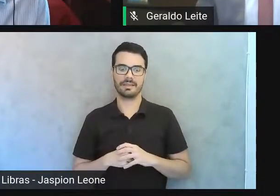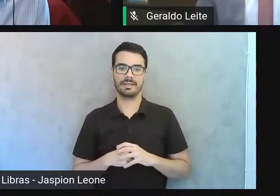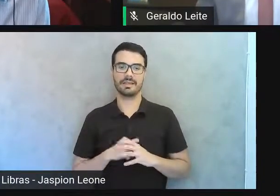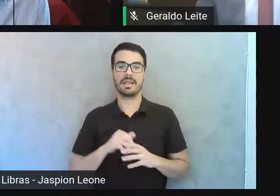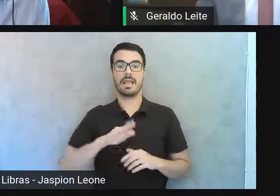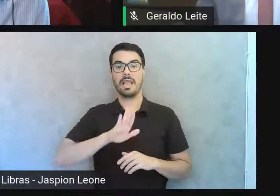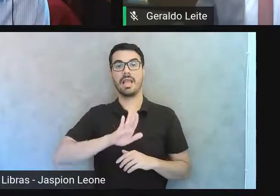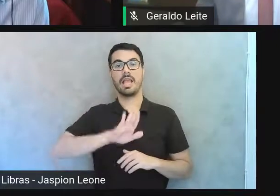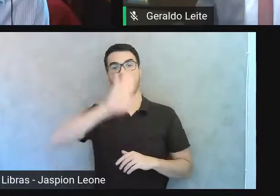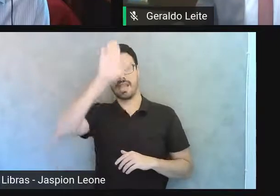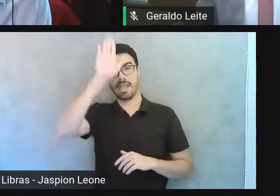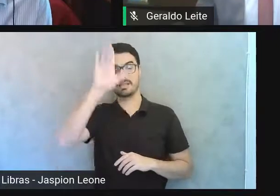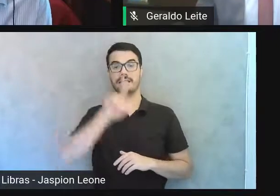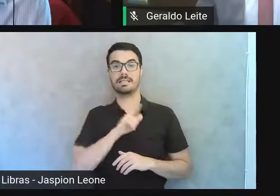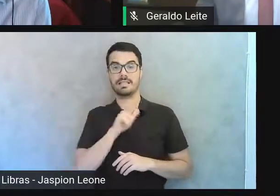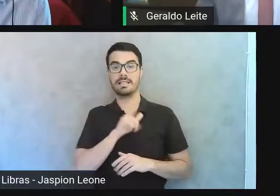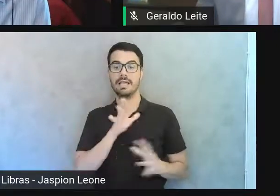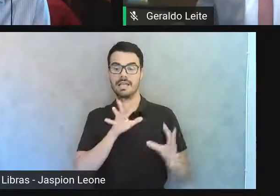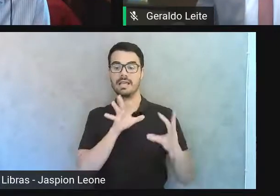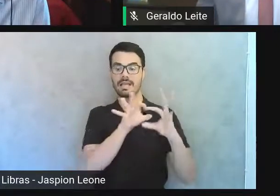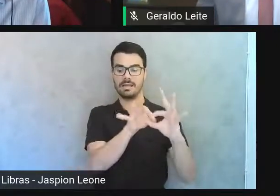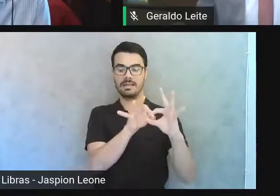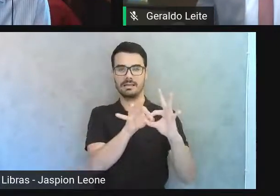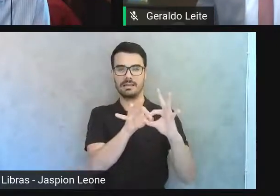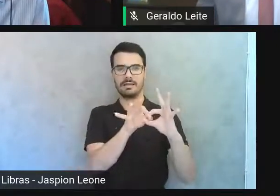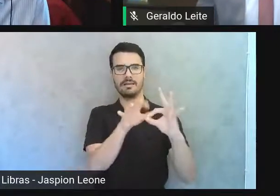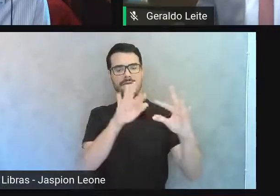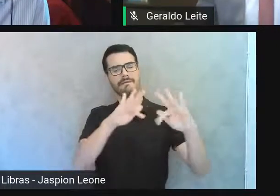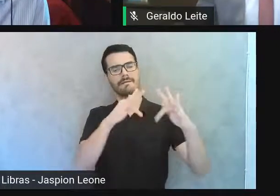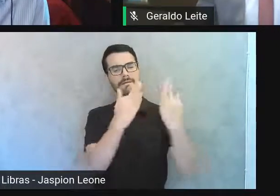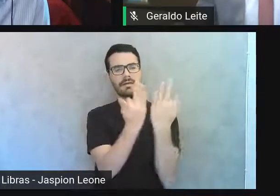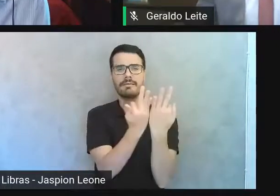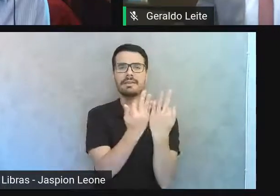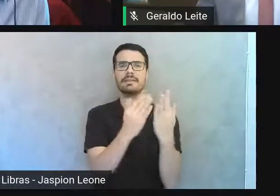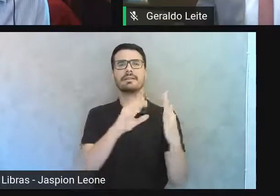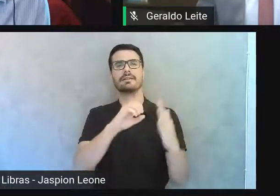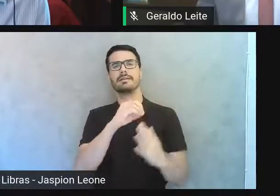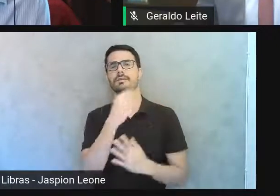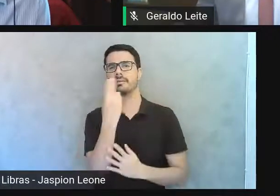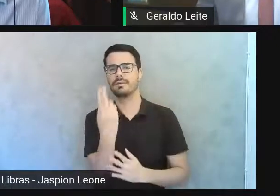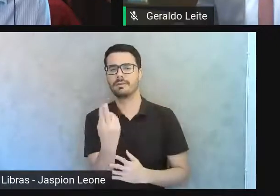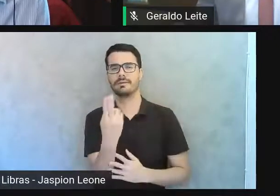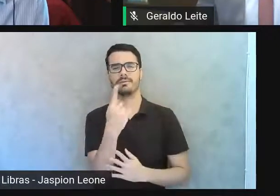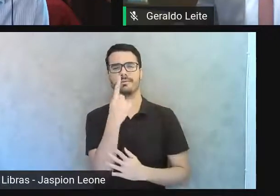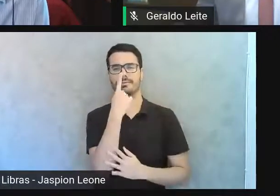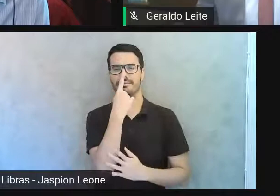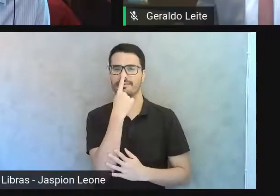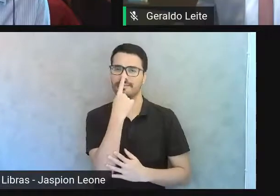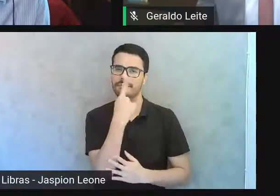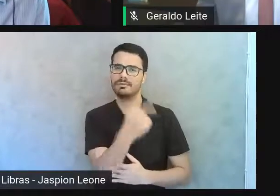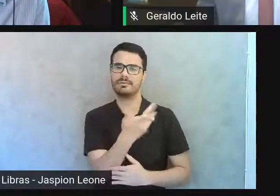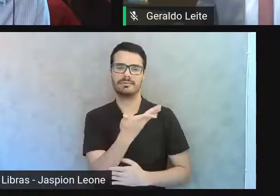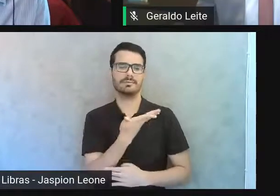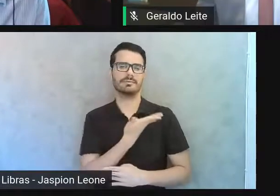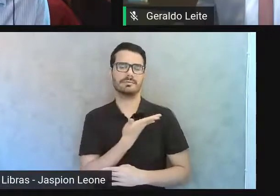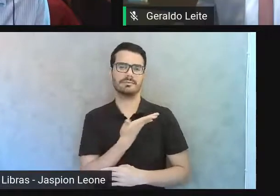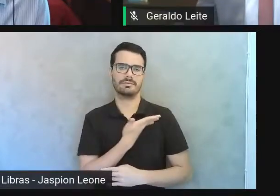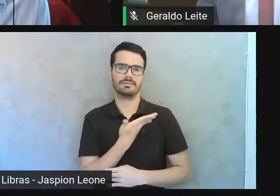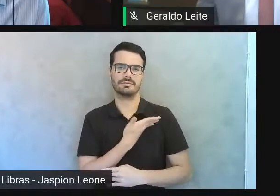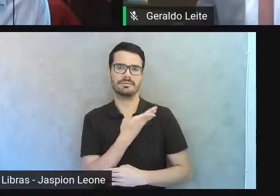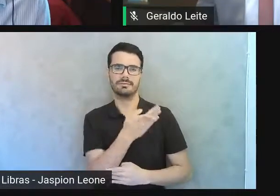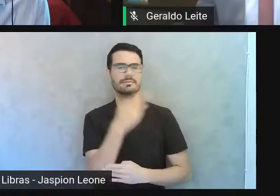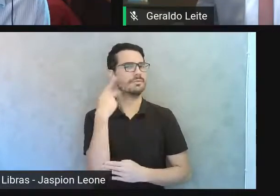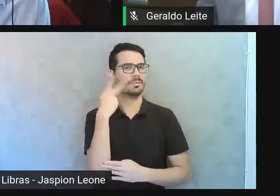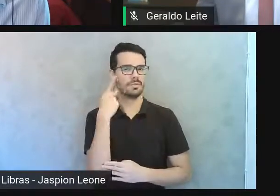candidatos que têm ligação próxima, seja familiar ou seja mesmo por afinidade, amizade e vínculo